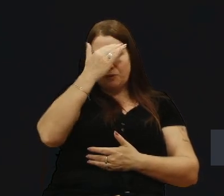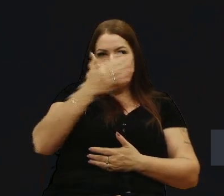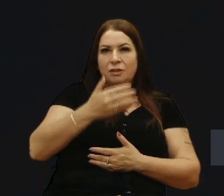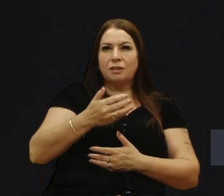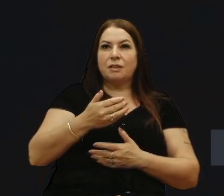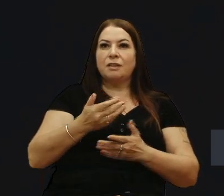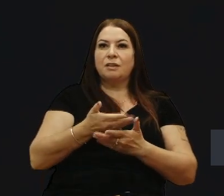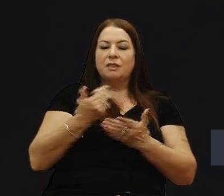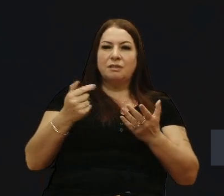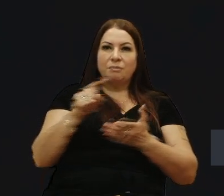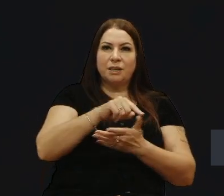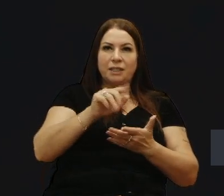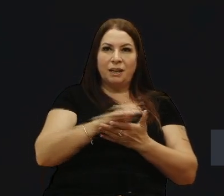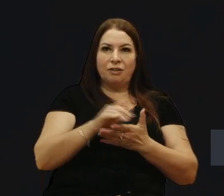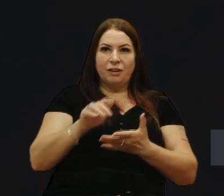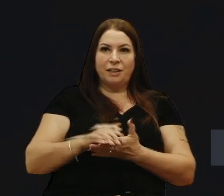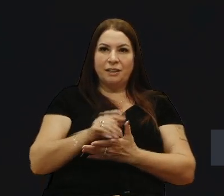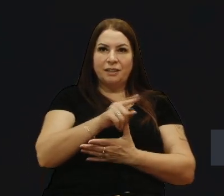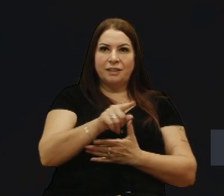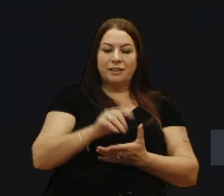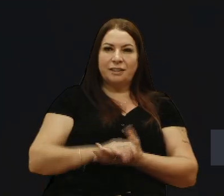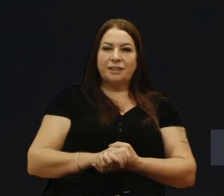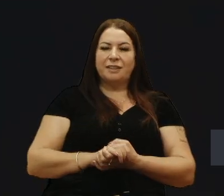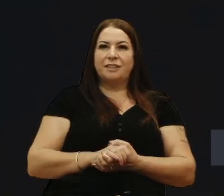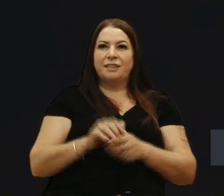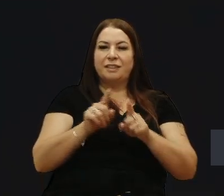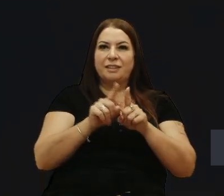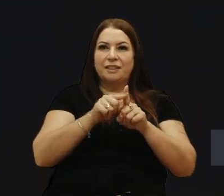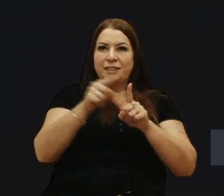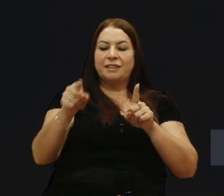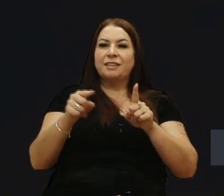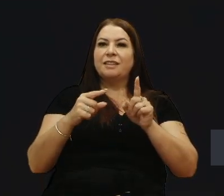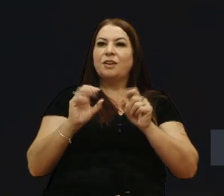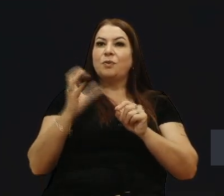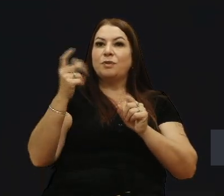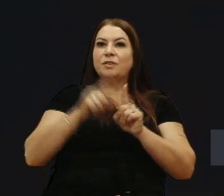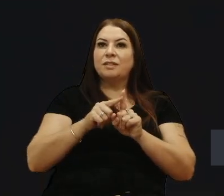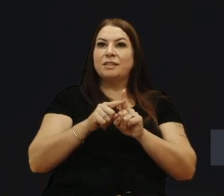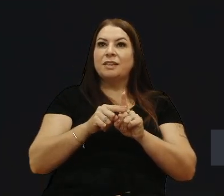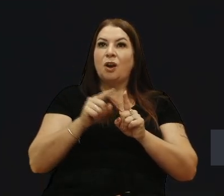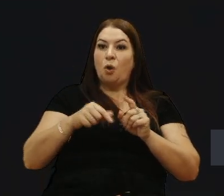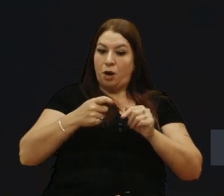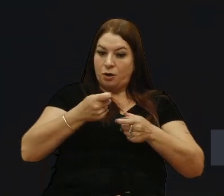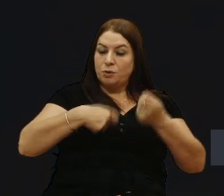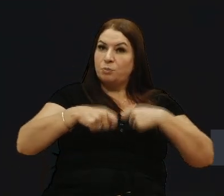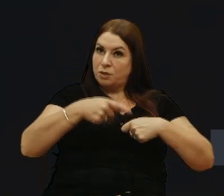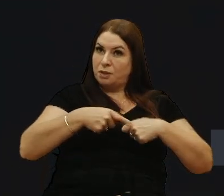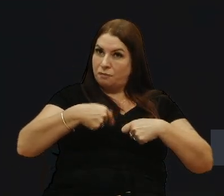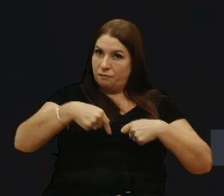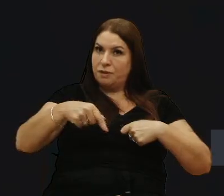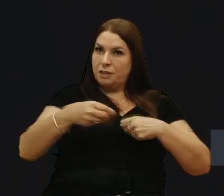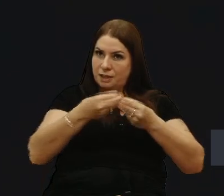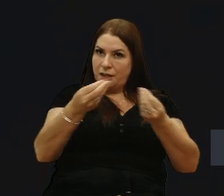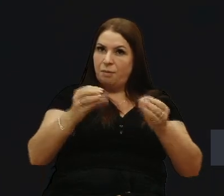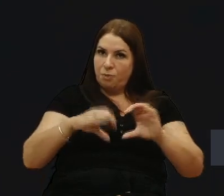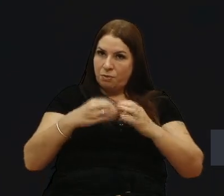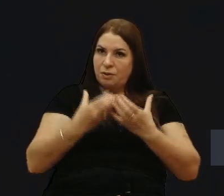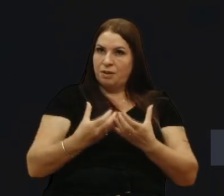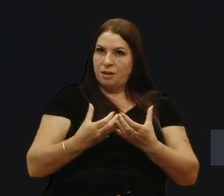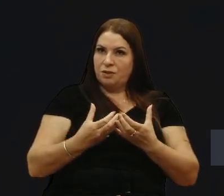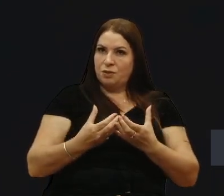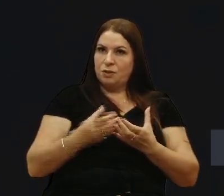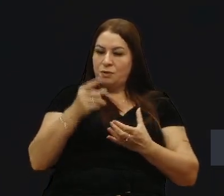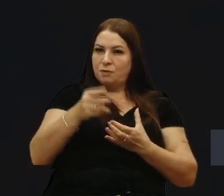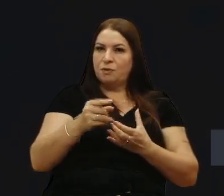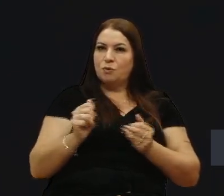anos, né, do pessoal que trabalha com a causa animal, né, com a proteção, né, que agora no seu governo vai ser entregue, então, para a comunidade, né, vai ser